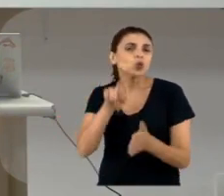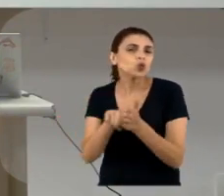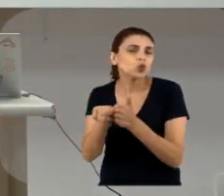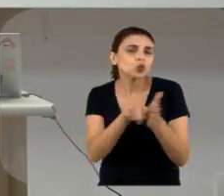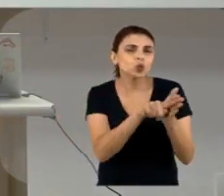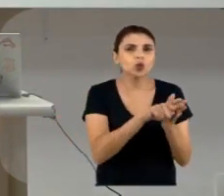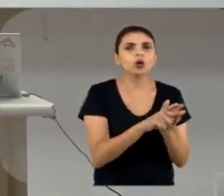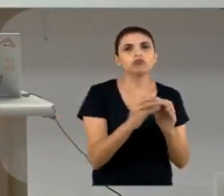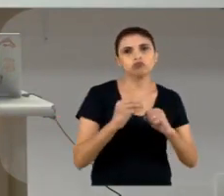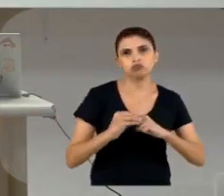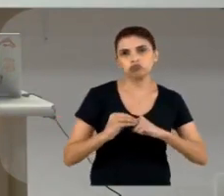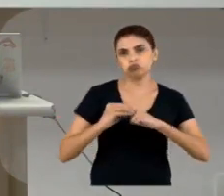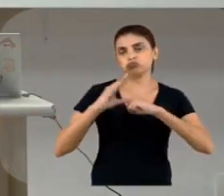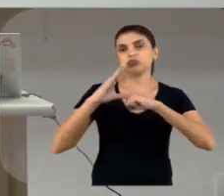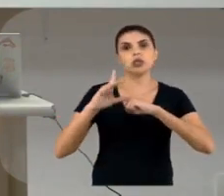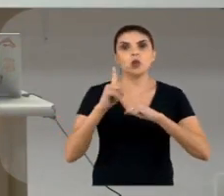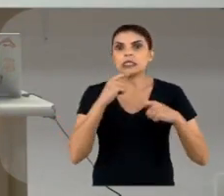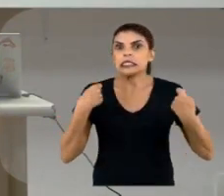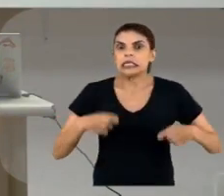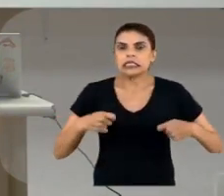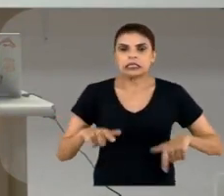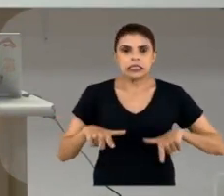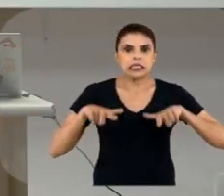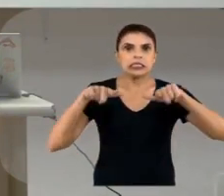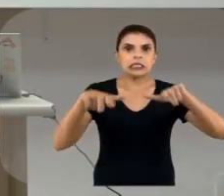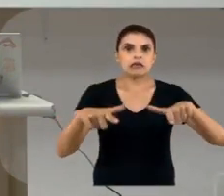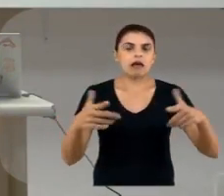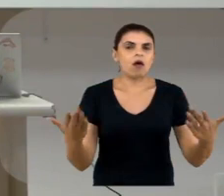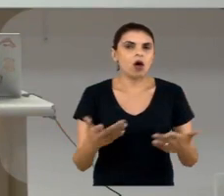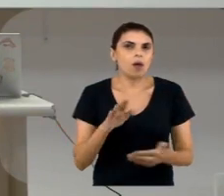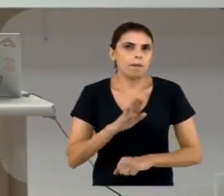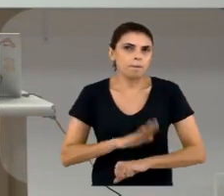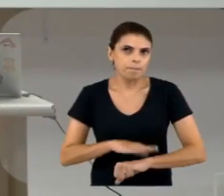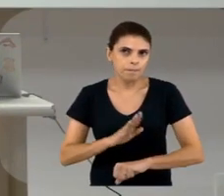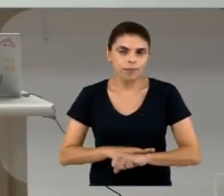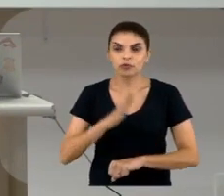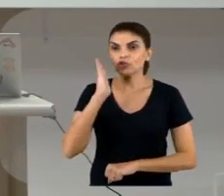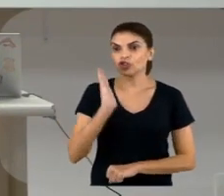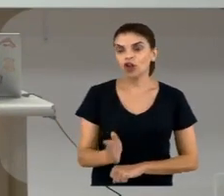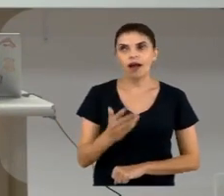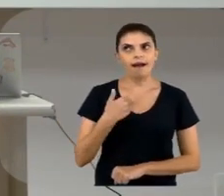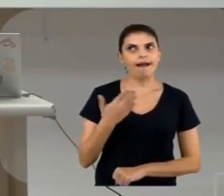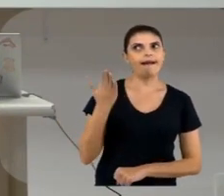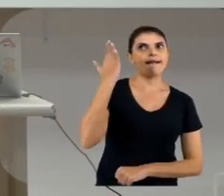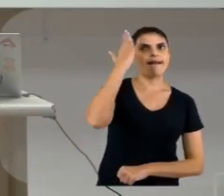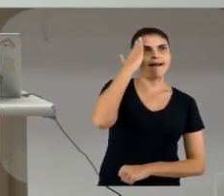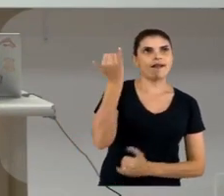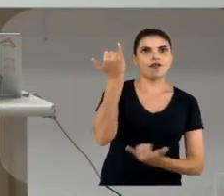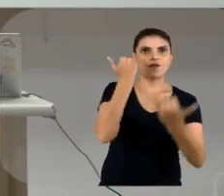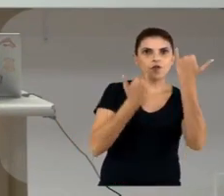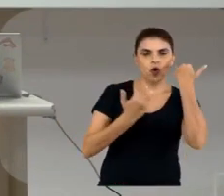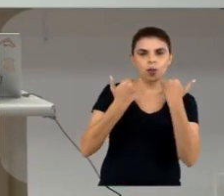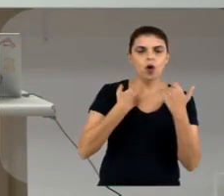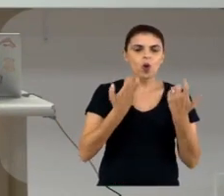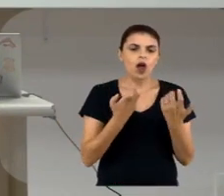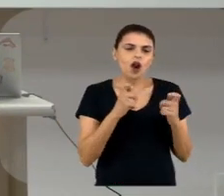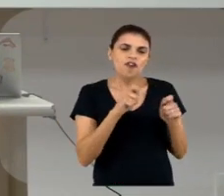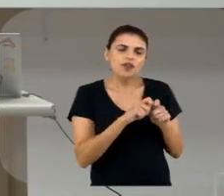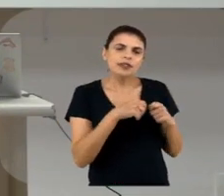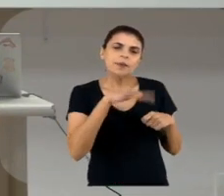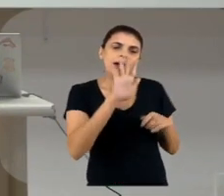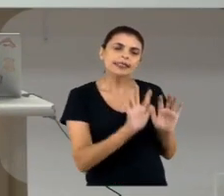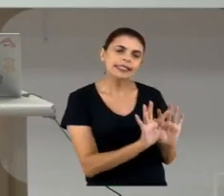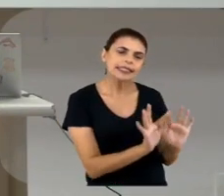de conhecimento. E não necessariamente quero me certificar nesse momento, ou já me certifiquei, mas quero acessar aqui de